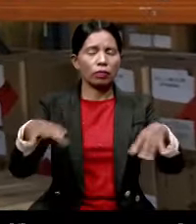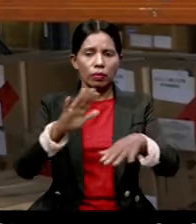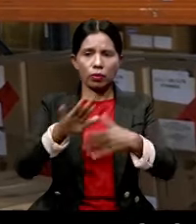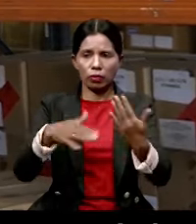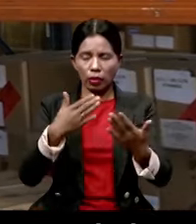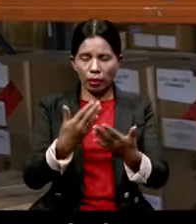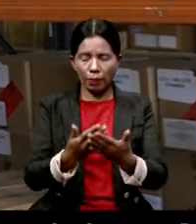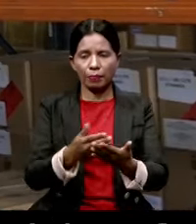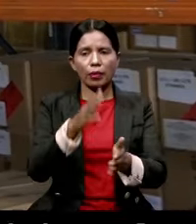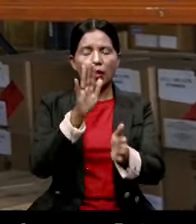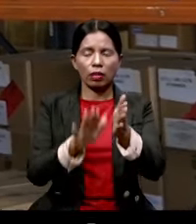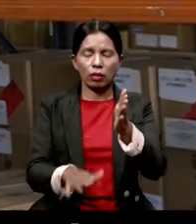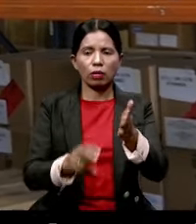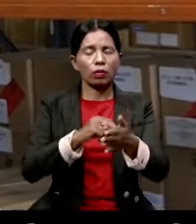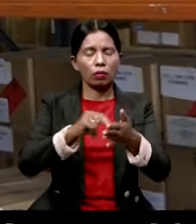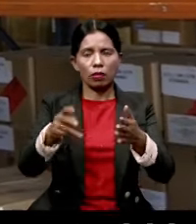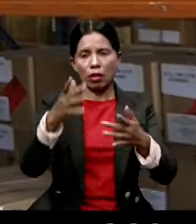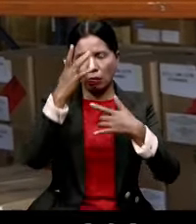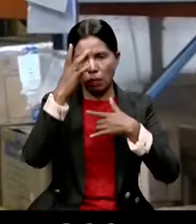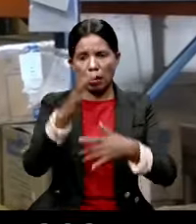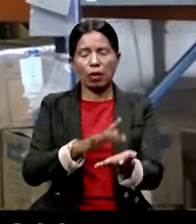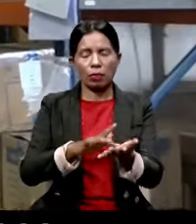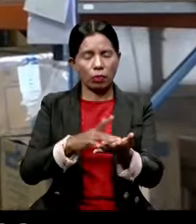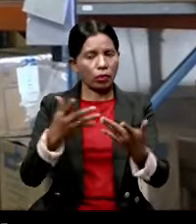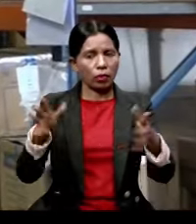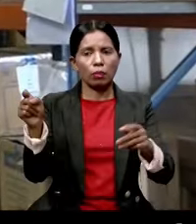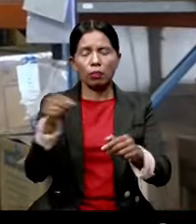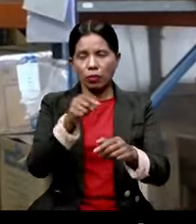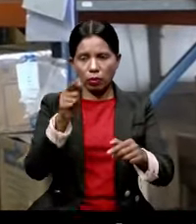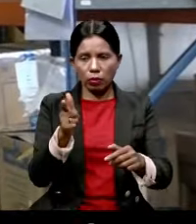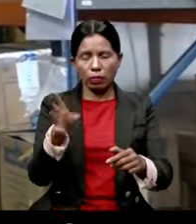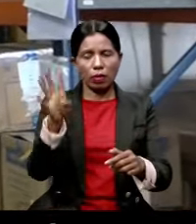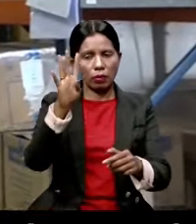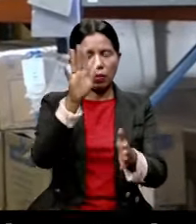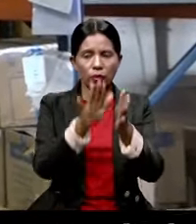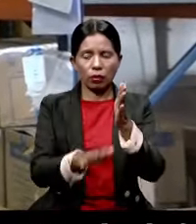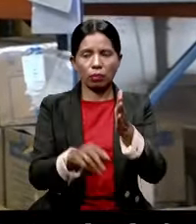que minimiza o número de estoque em moro mamuk, o 100% ruanulo recinhat,